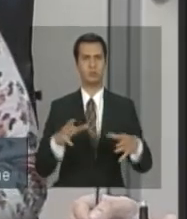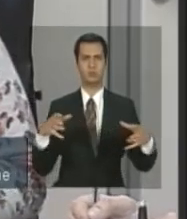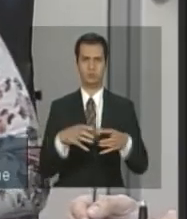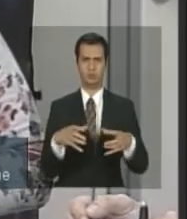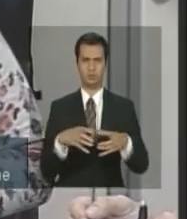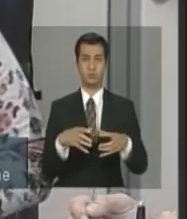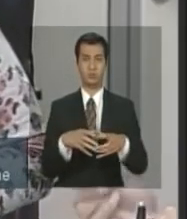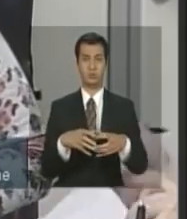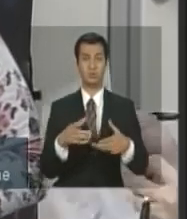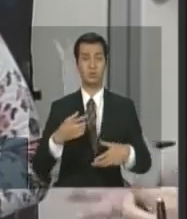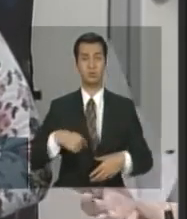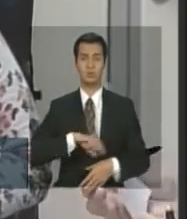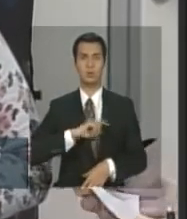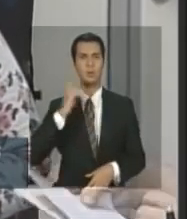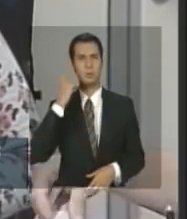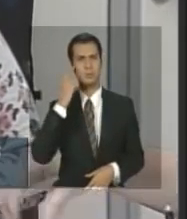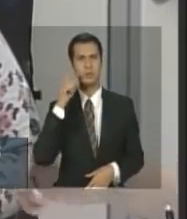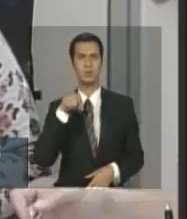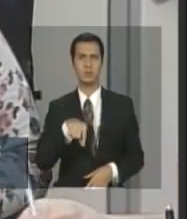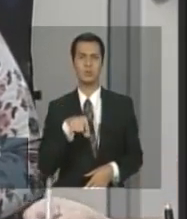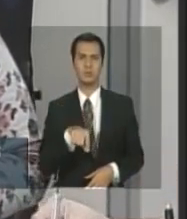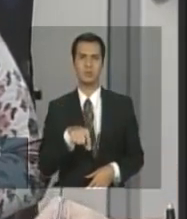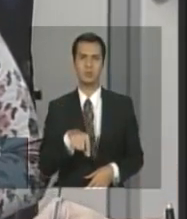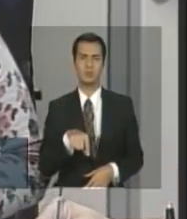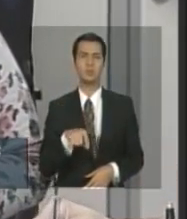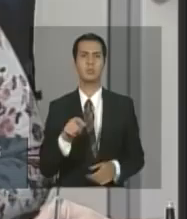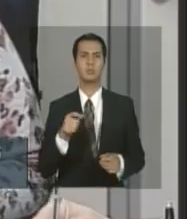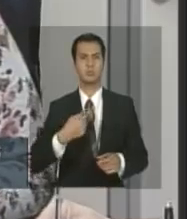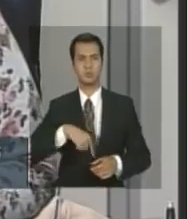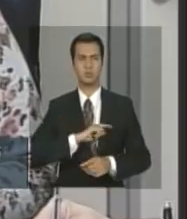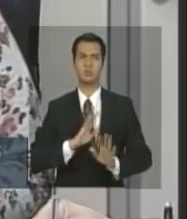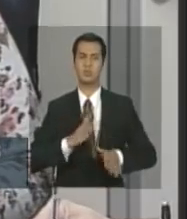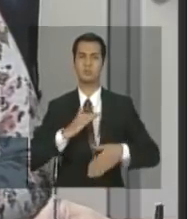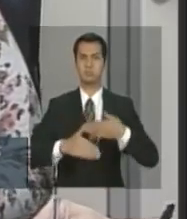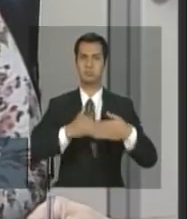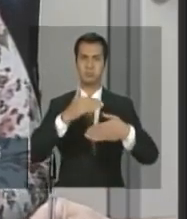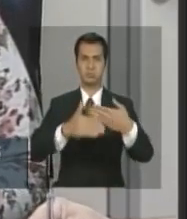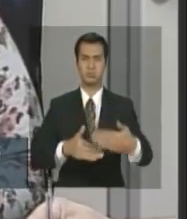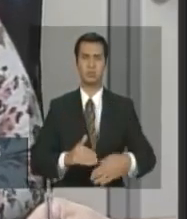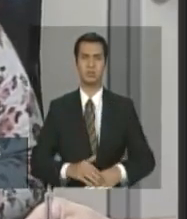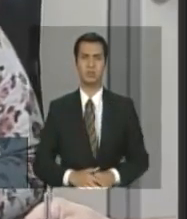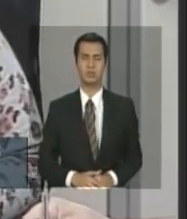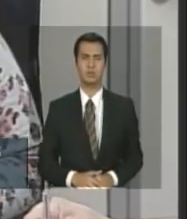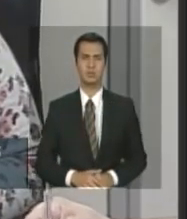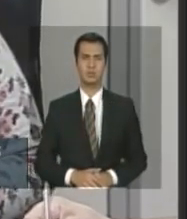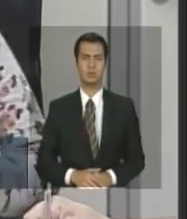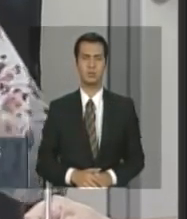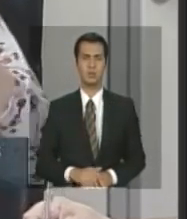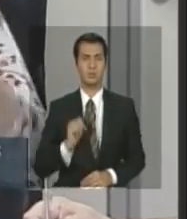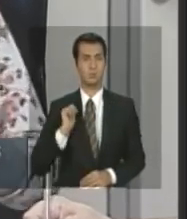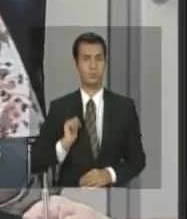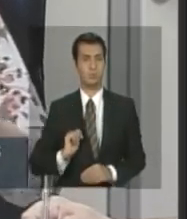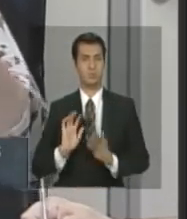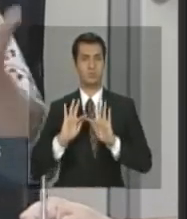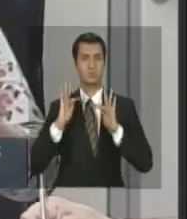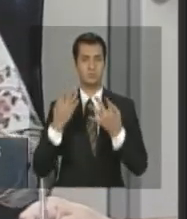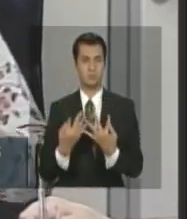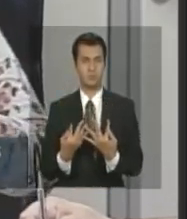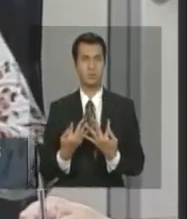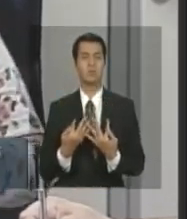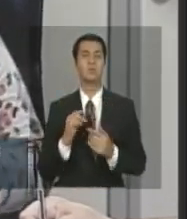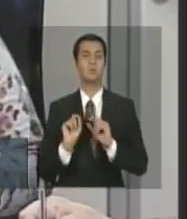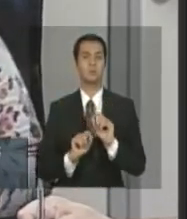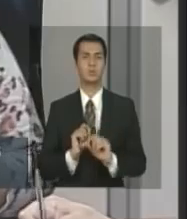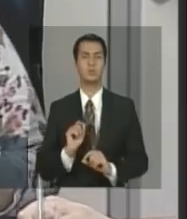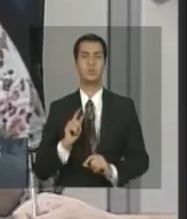em especial, nós avançamos consideravelmente. O Bolsa Família é um exemplo disso, que é ali a